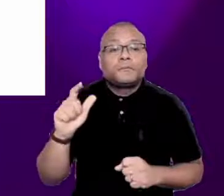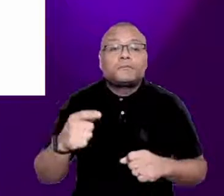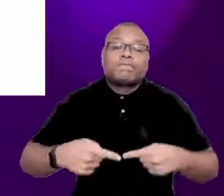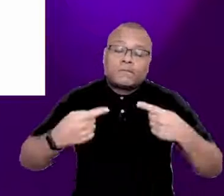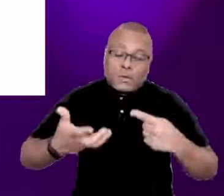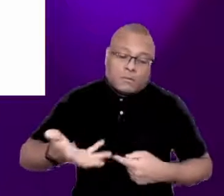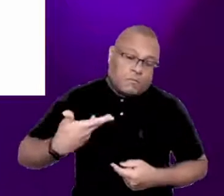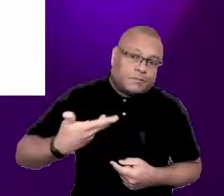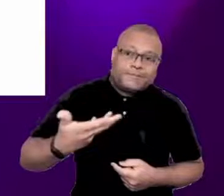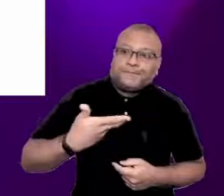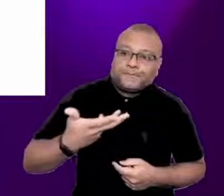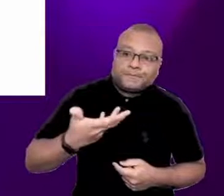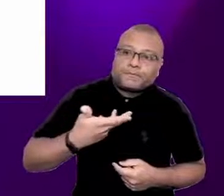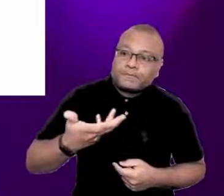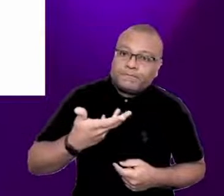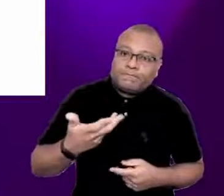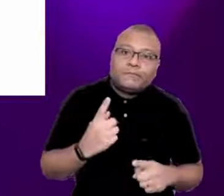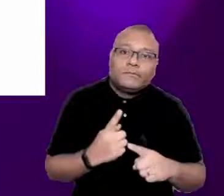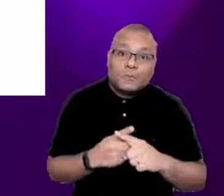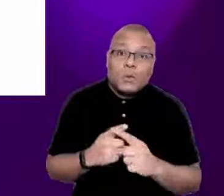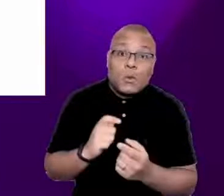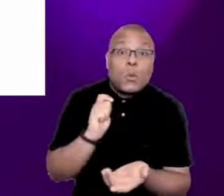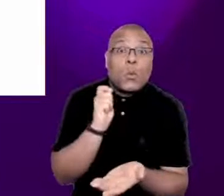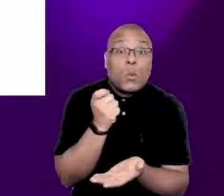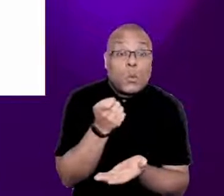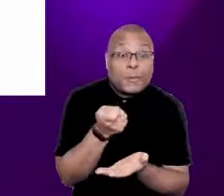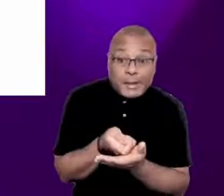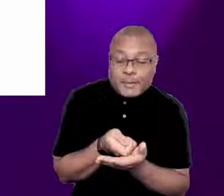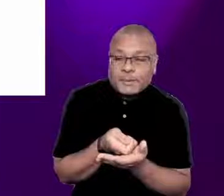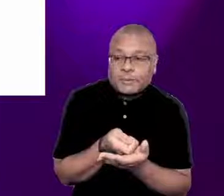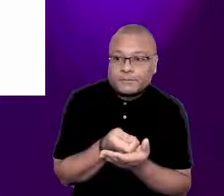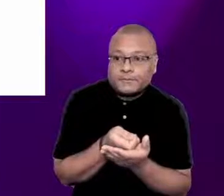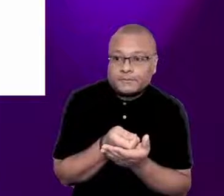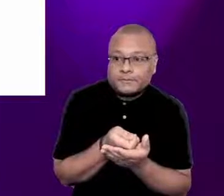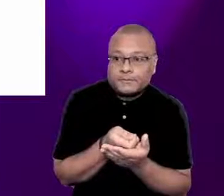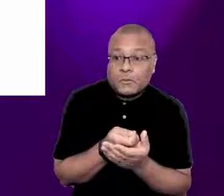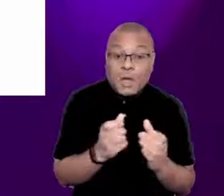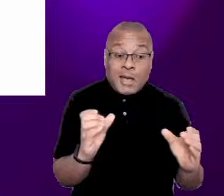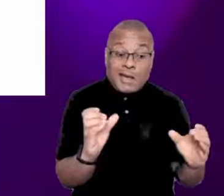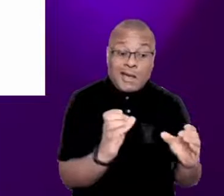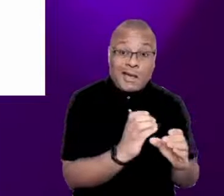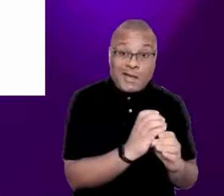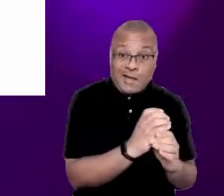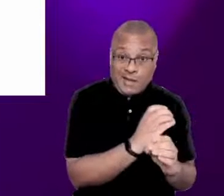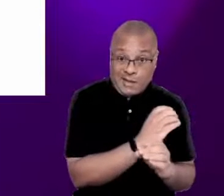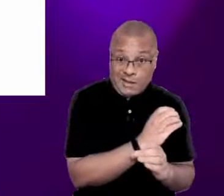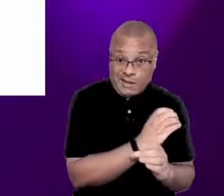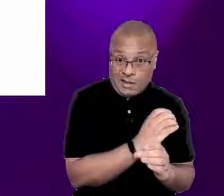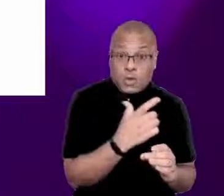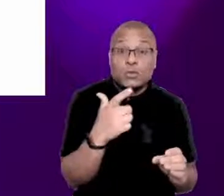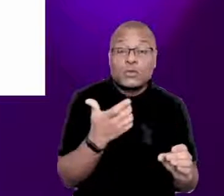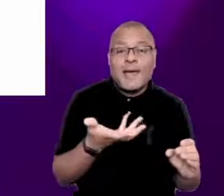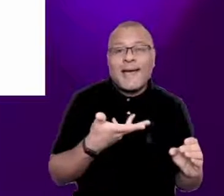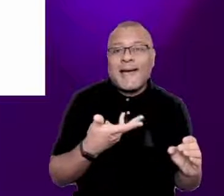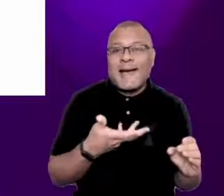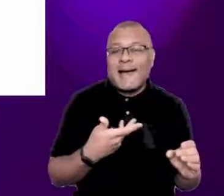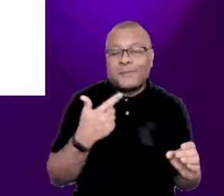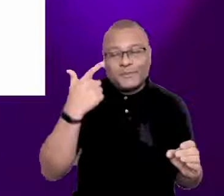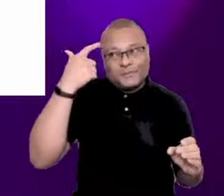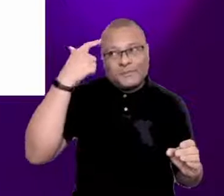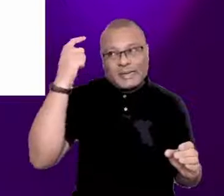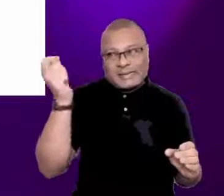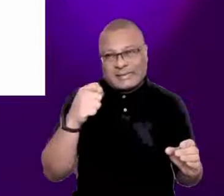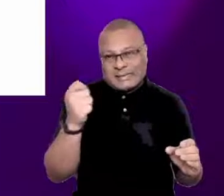velocidade, porque apesar de pagamento por desfecho ainda não ter a velocidade que a gente